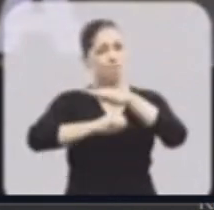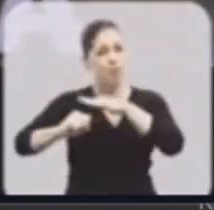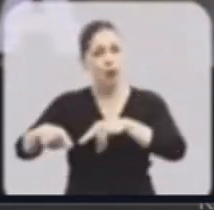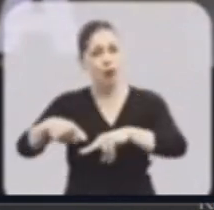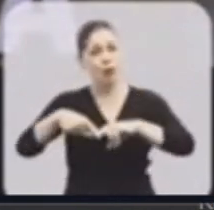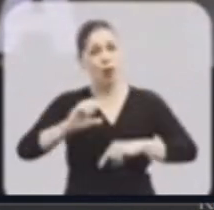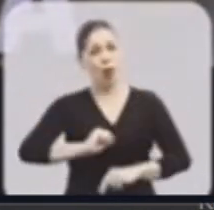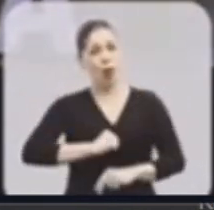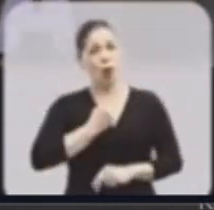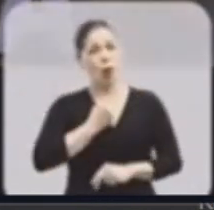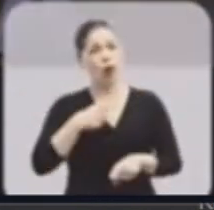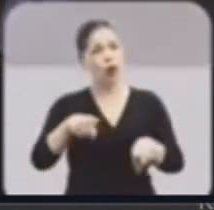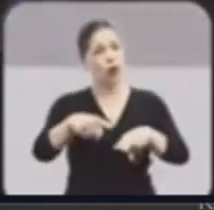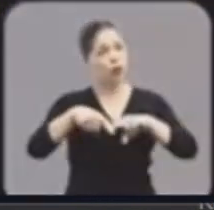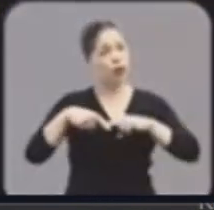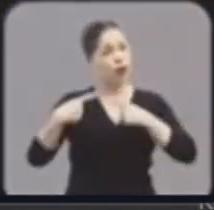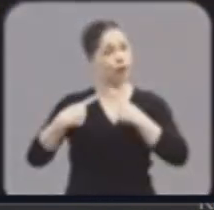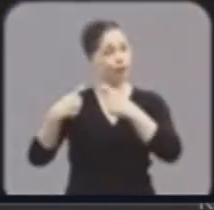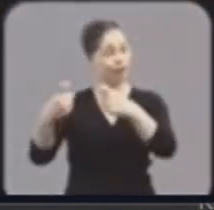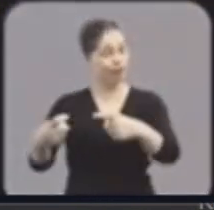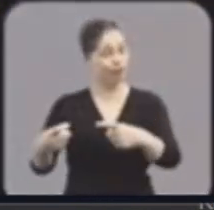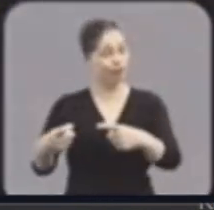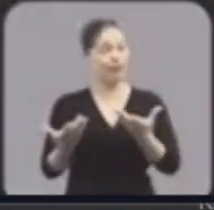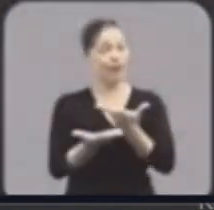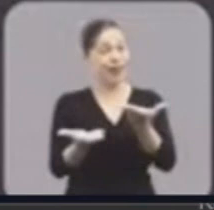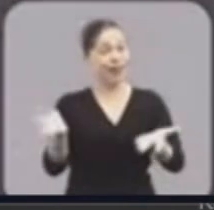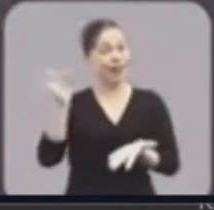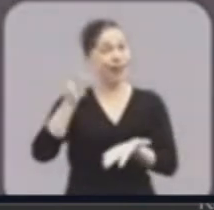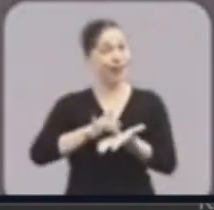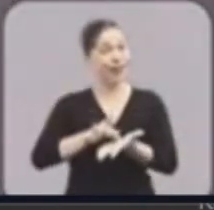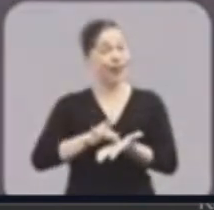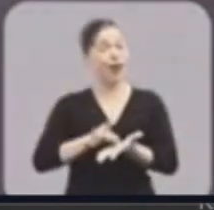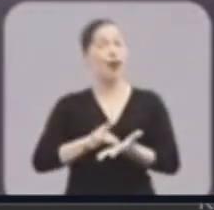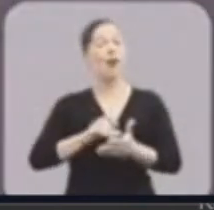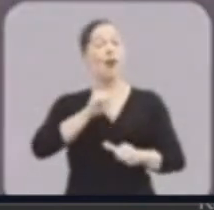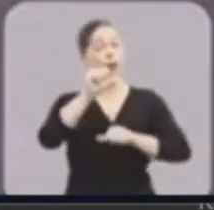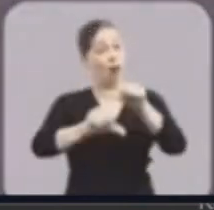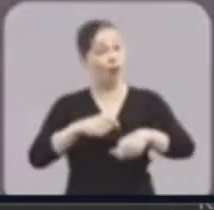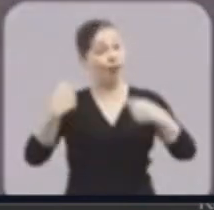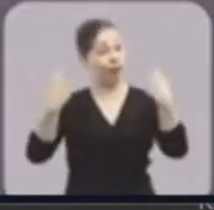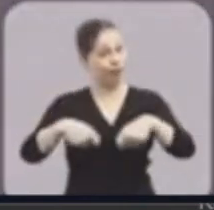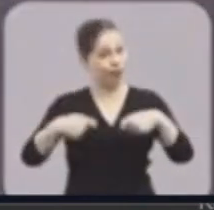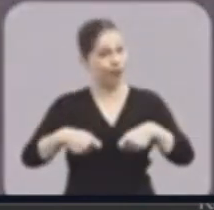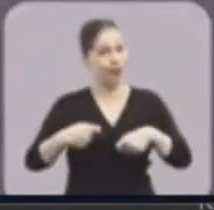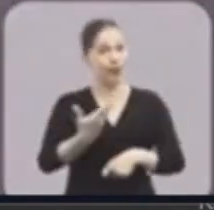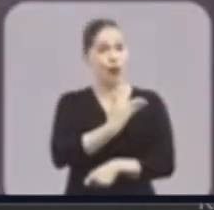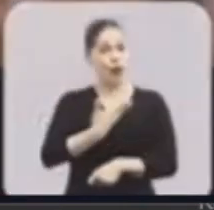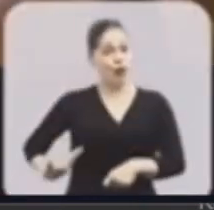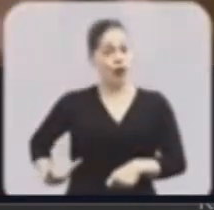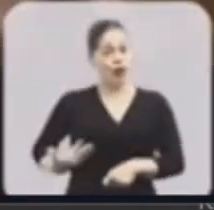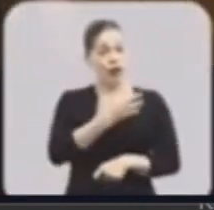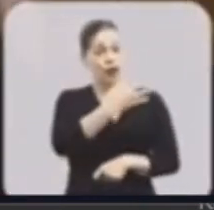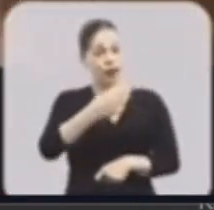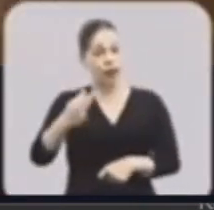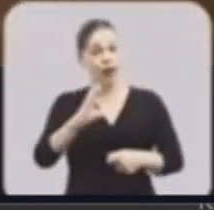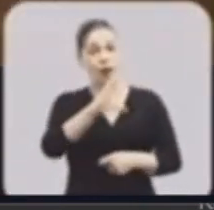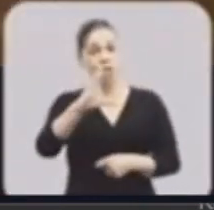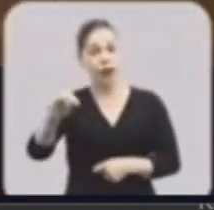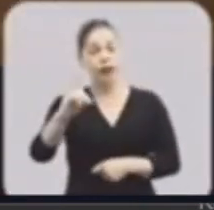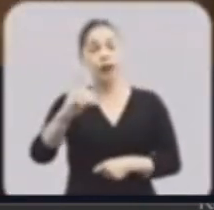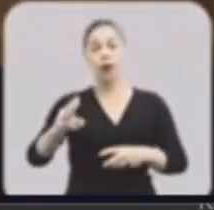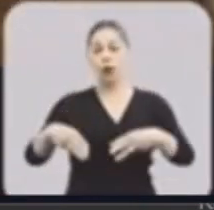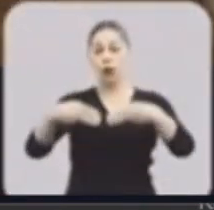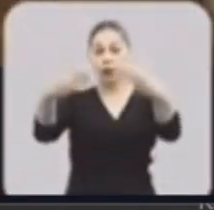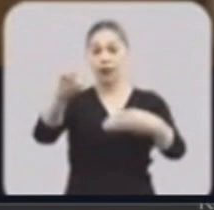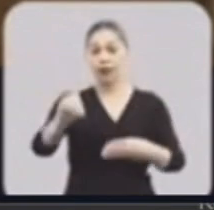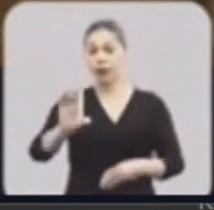covardemente assassinadas pelo ódio e pela violência. Essa realidade precisa mudar. O governo